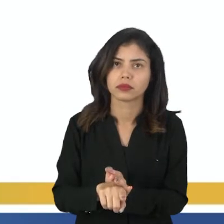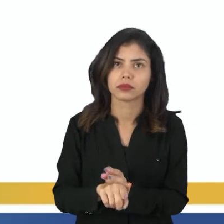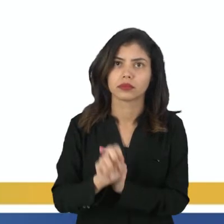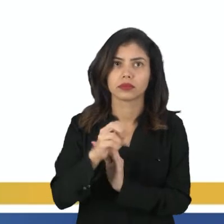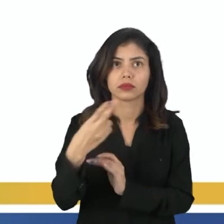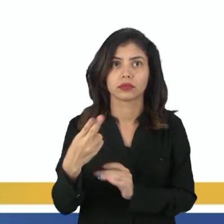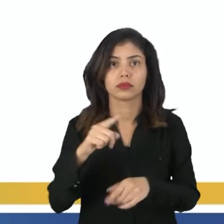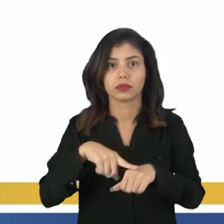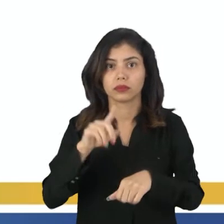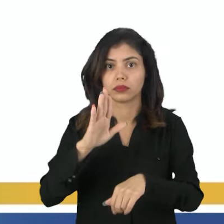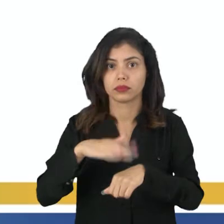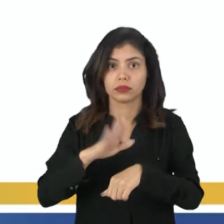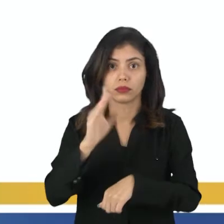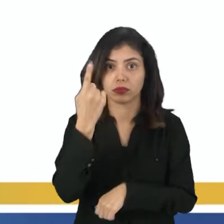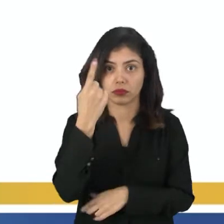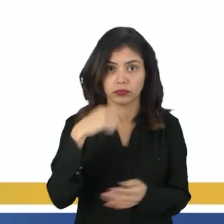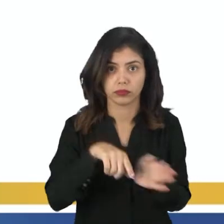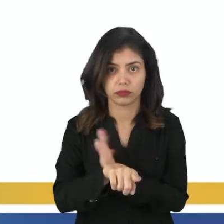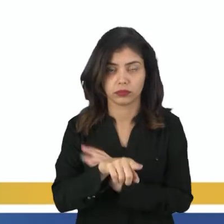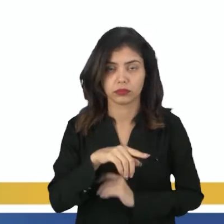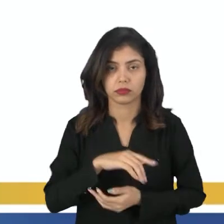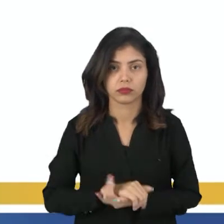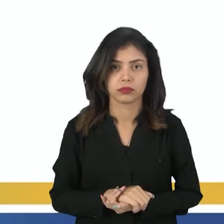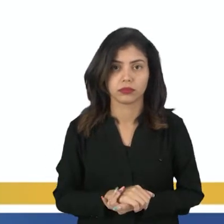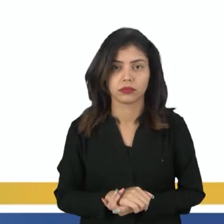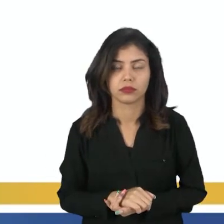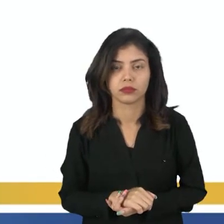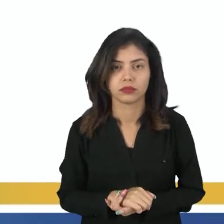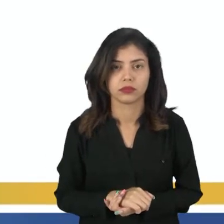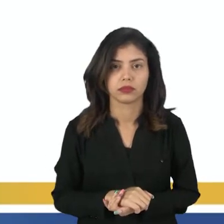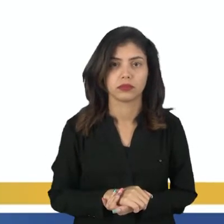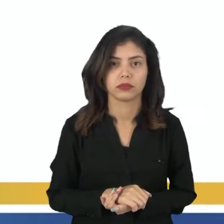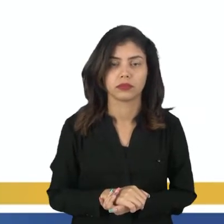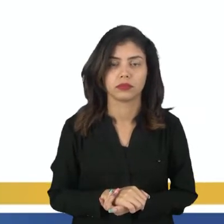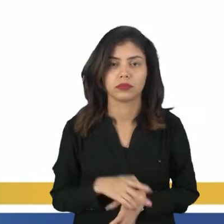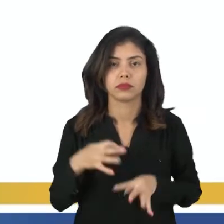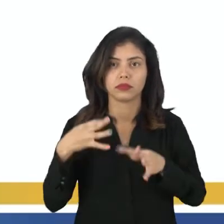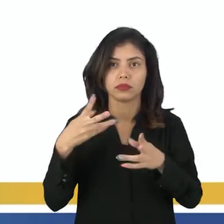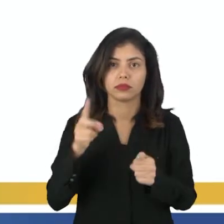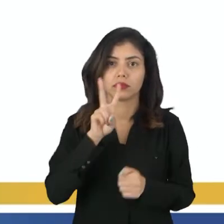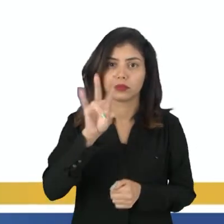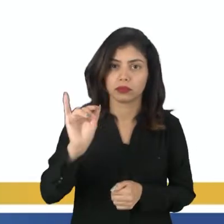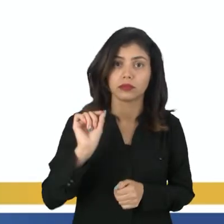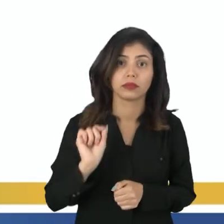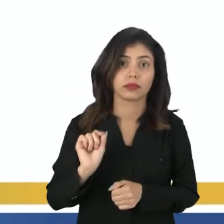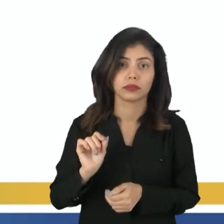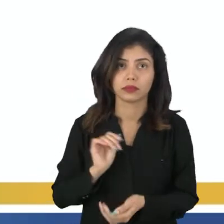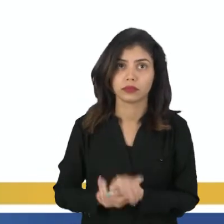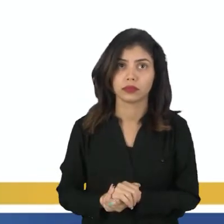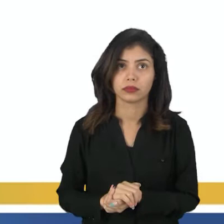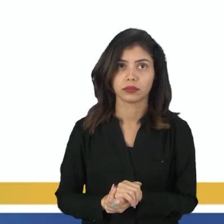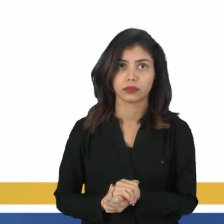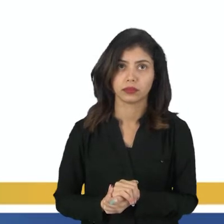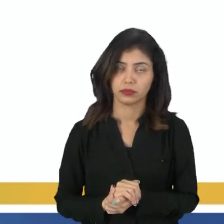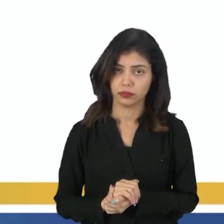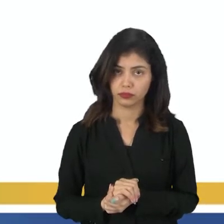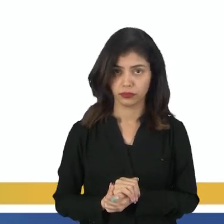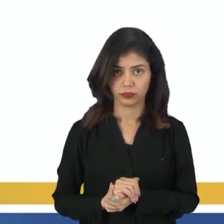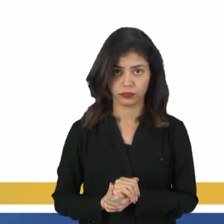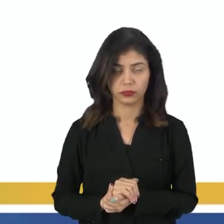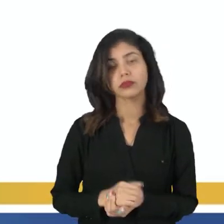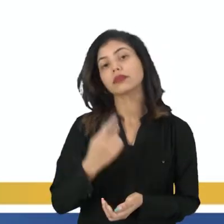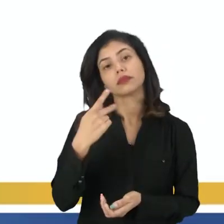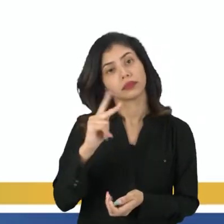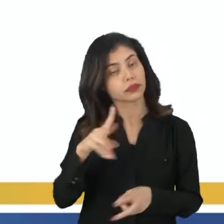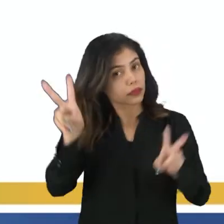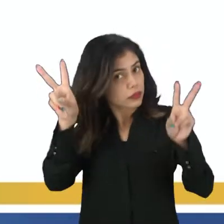Uma pergunta ou mais de uma pergunta? E aí tudo vai depender desse instrumento de pesquisa, vai depender